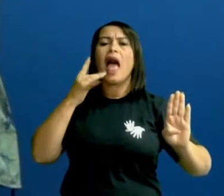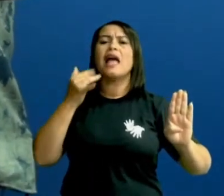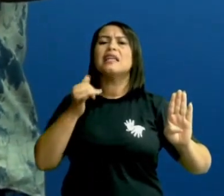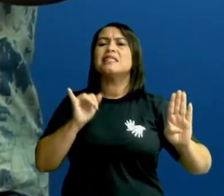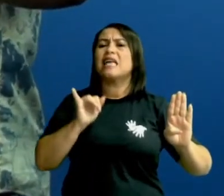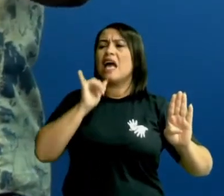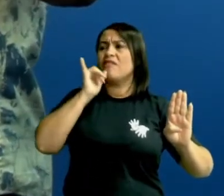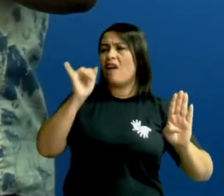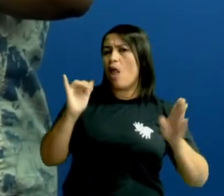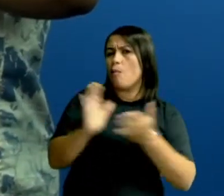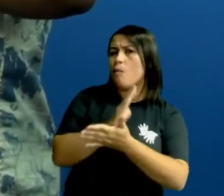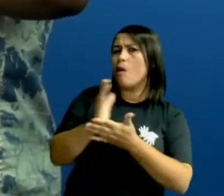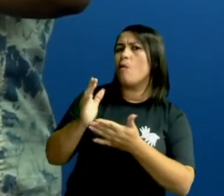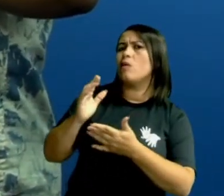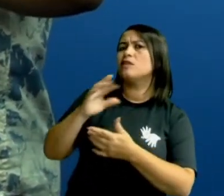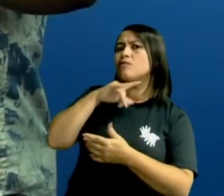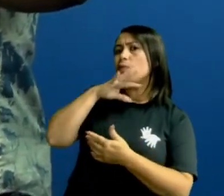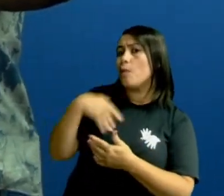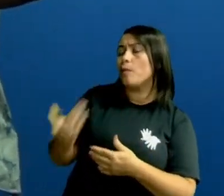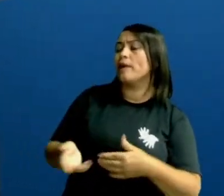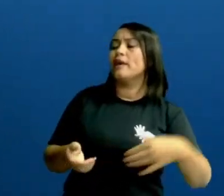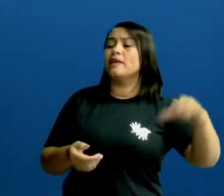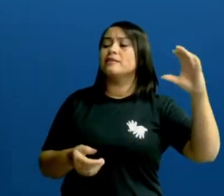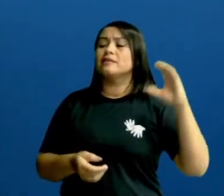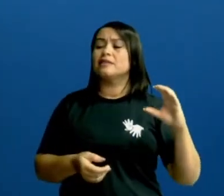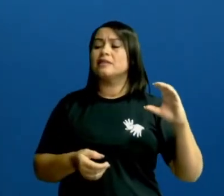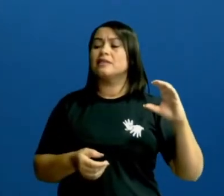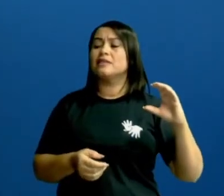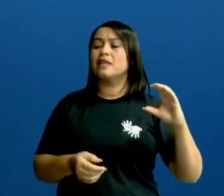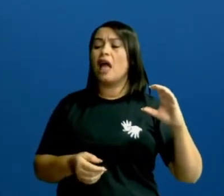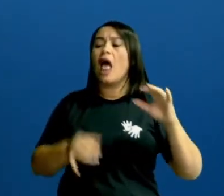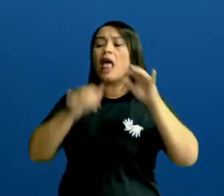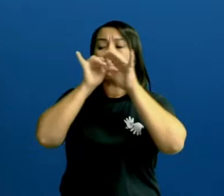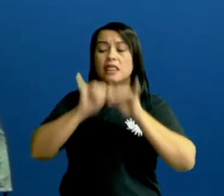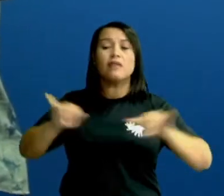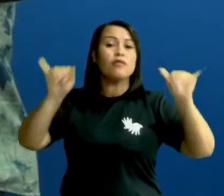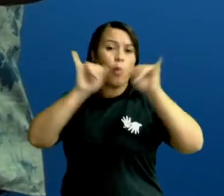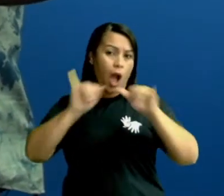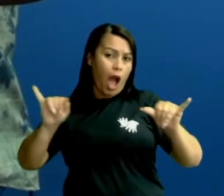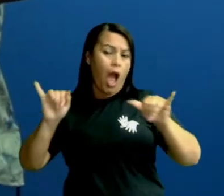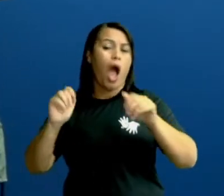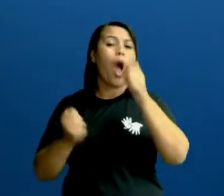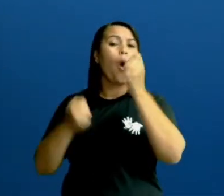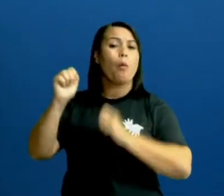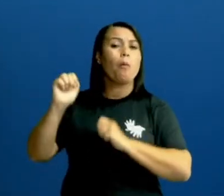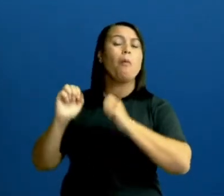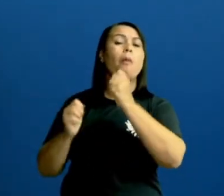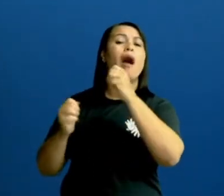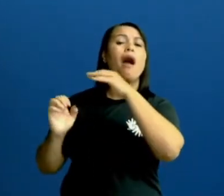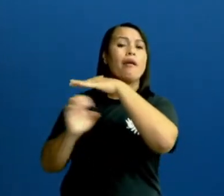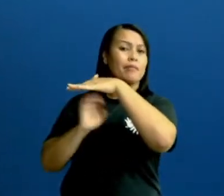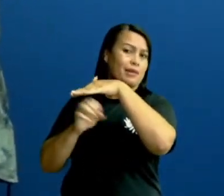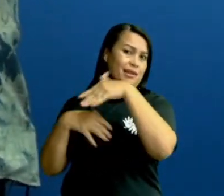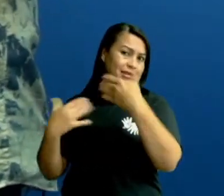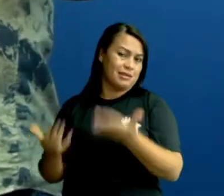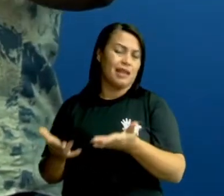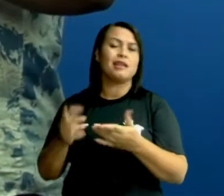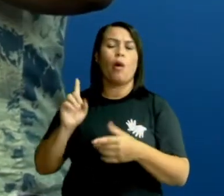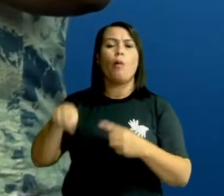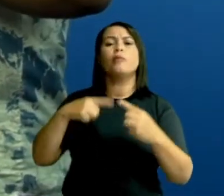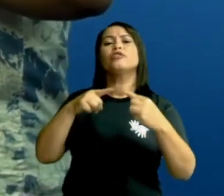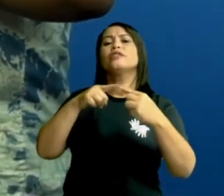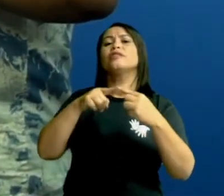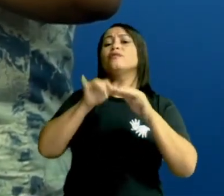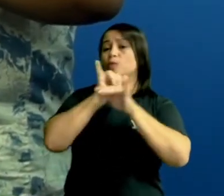uma reclamação? Também não. Letra C, divulgar uma empresa ou serviço? Exatamente. O